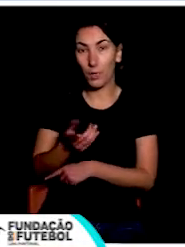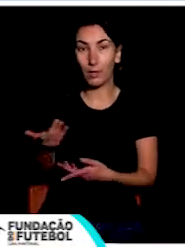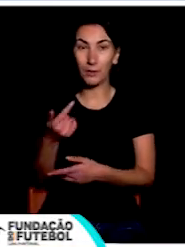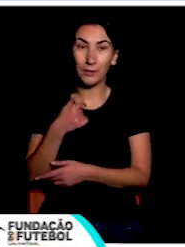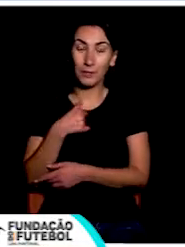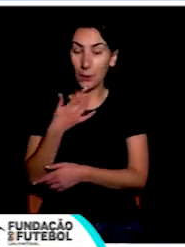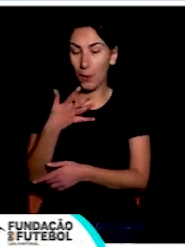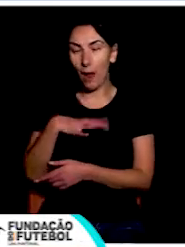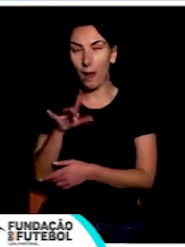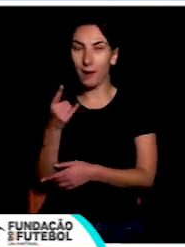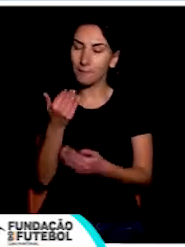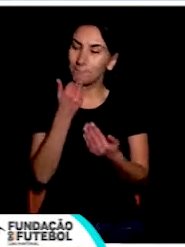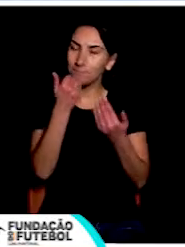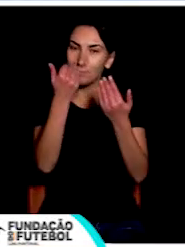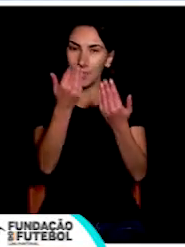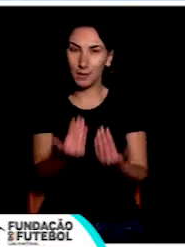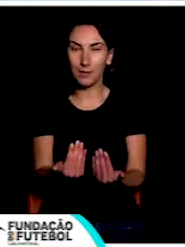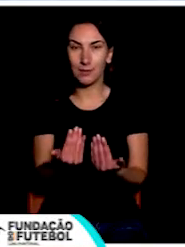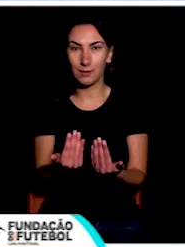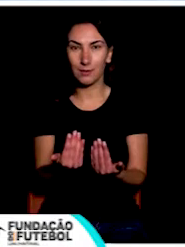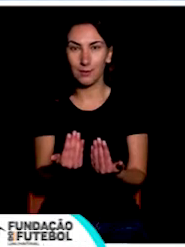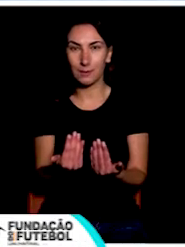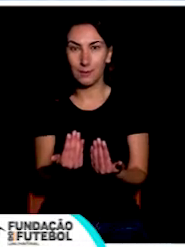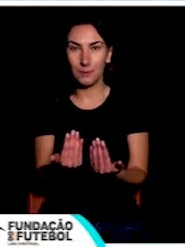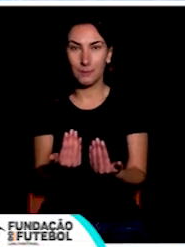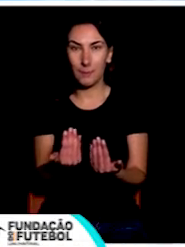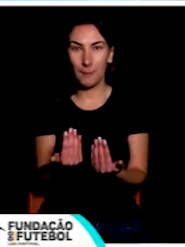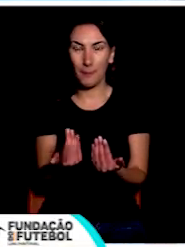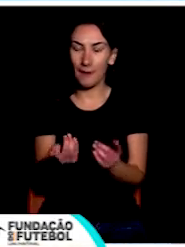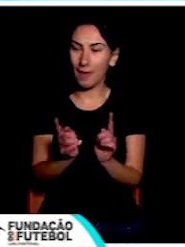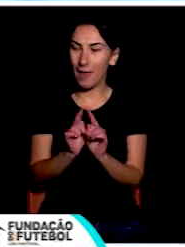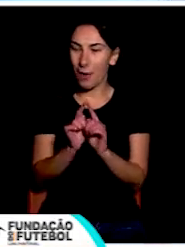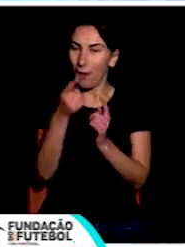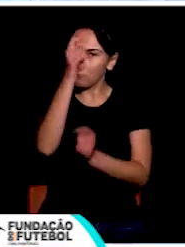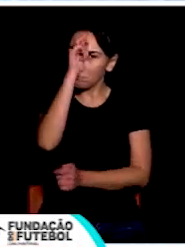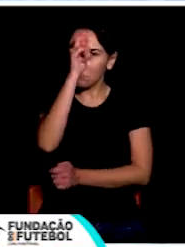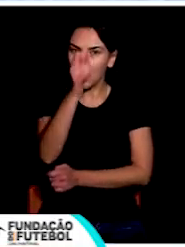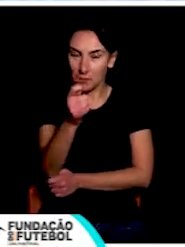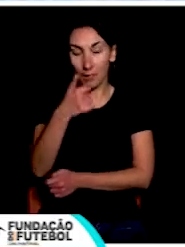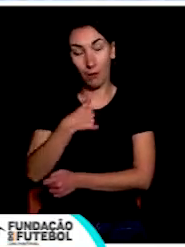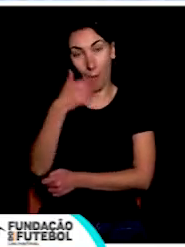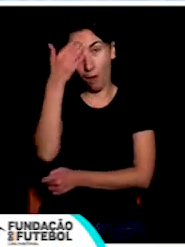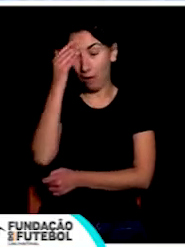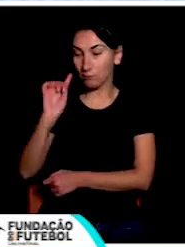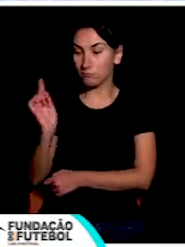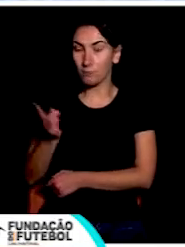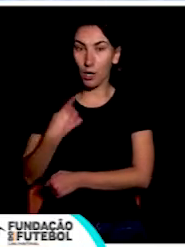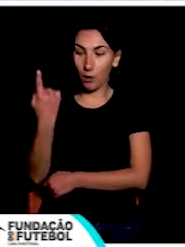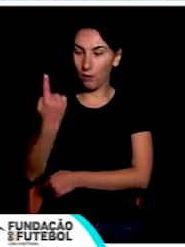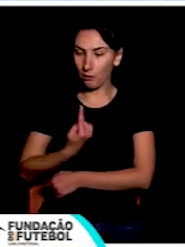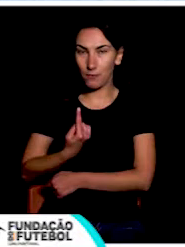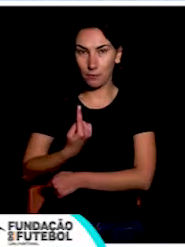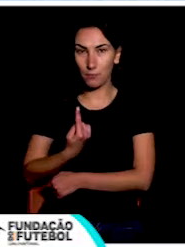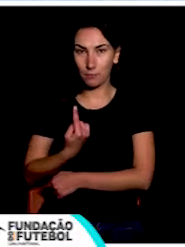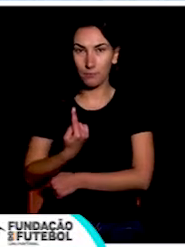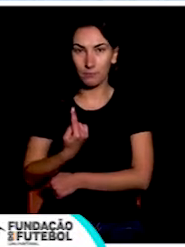e portanto queria de alguma forma também agradecer, também quase que dando aqui um sentido de respeito que eu acho que todos devemos